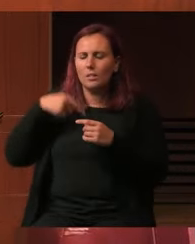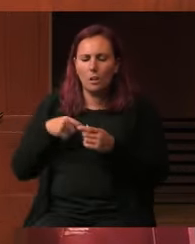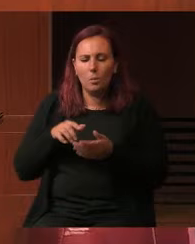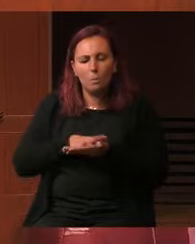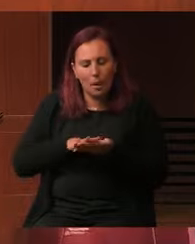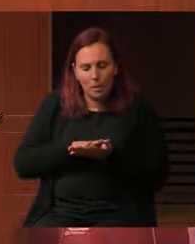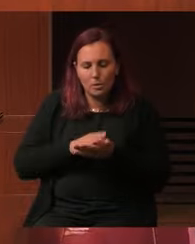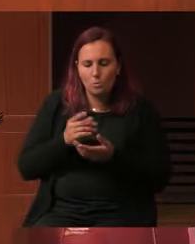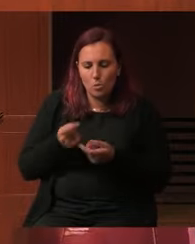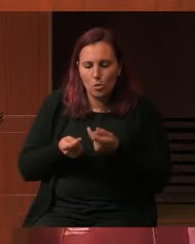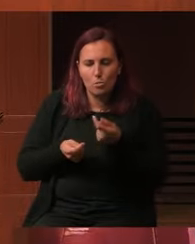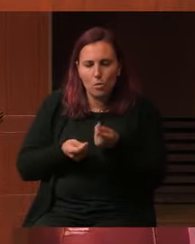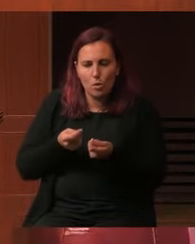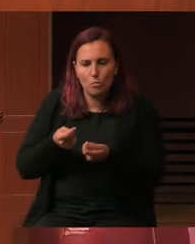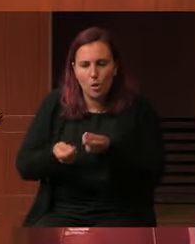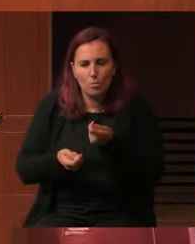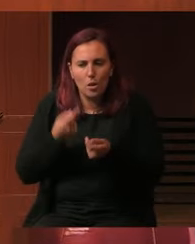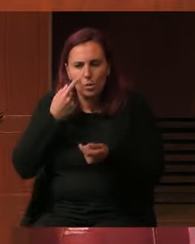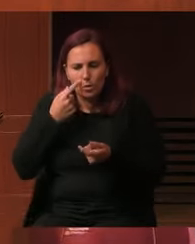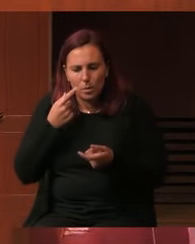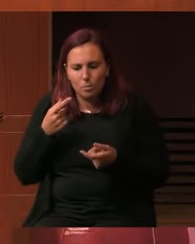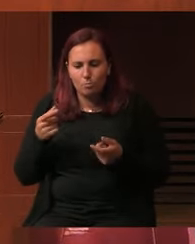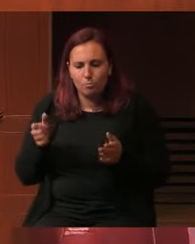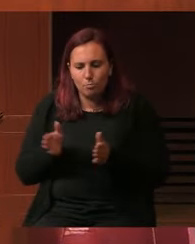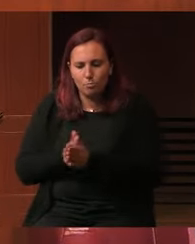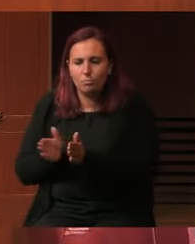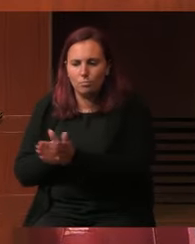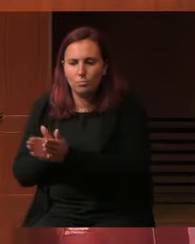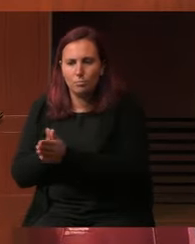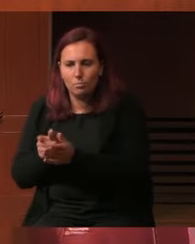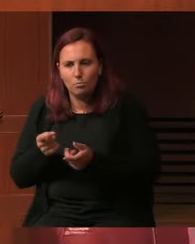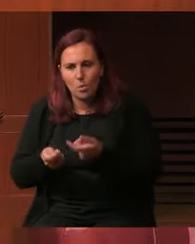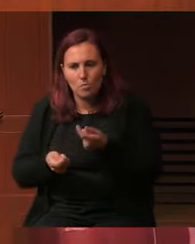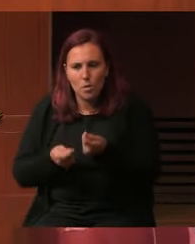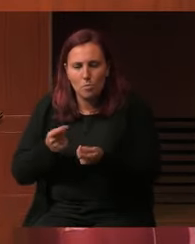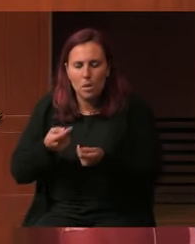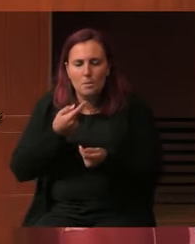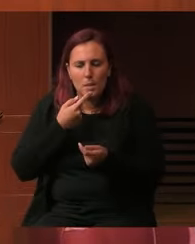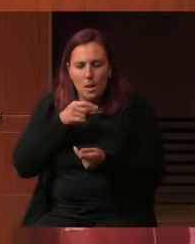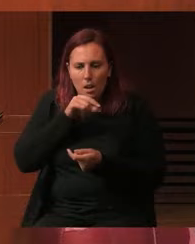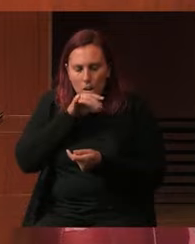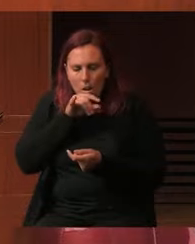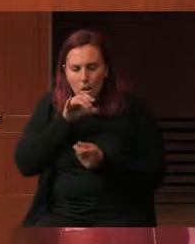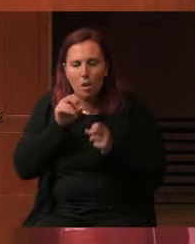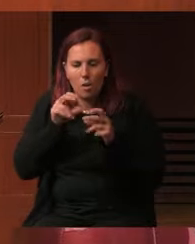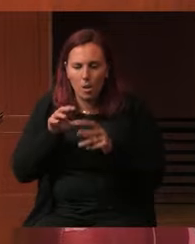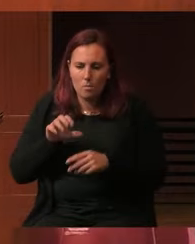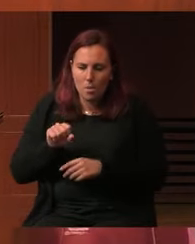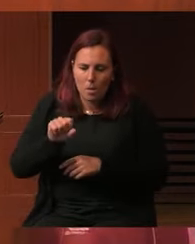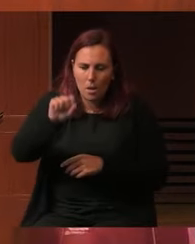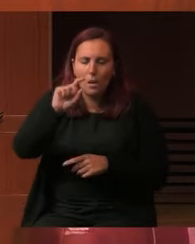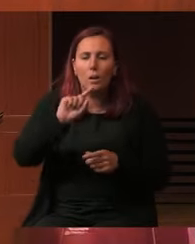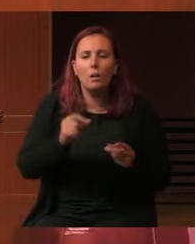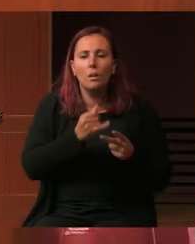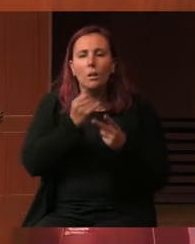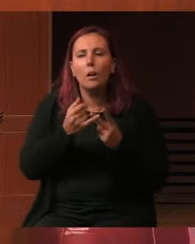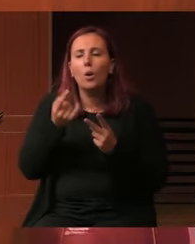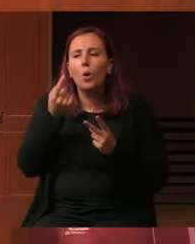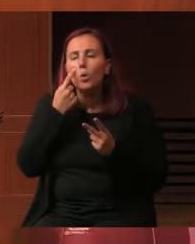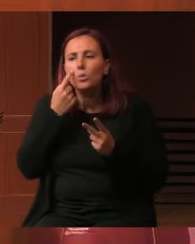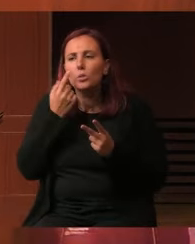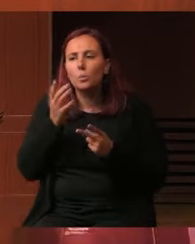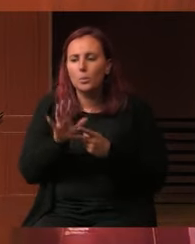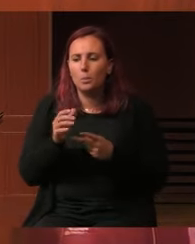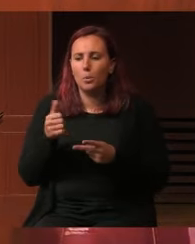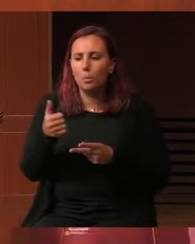bases e depois ir acumulando conhecimento aos poucos, isto é muito devagarinho, até eu conseguir perceber. E há outro tipo de conhecimento, eventualmente até, por exemplo,